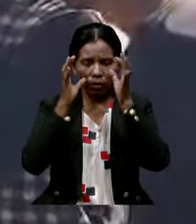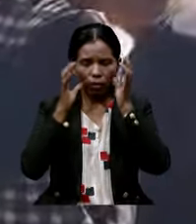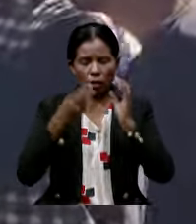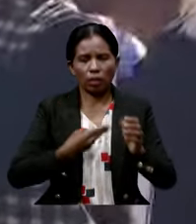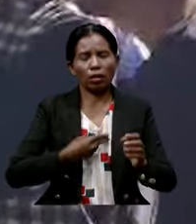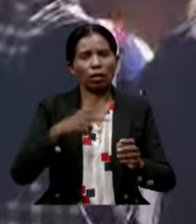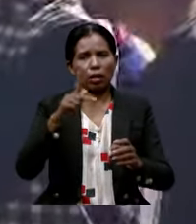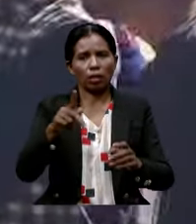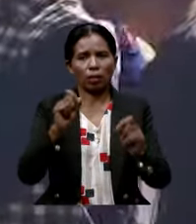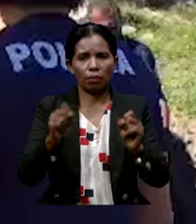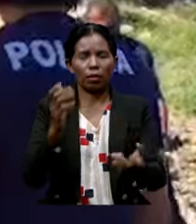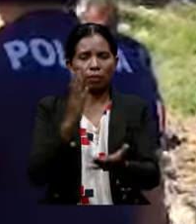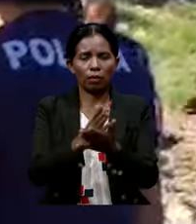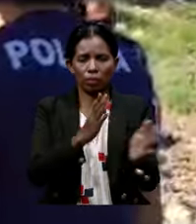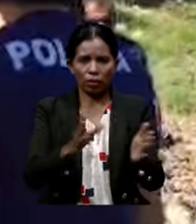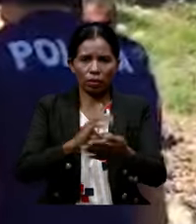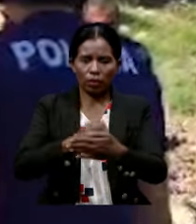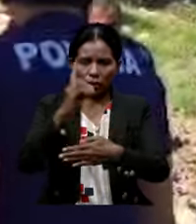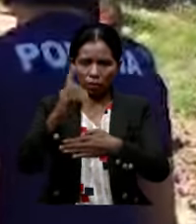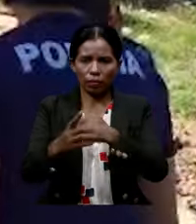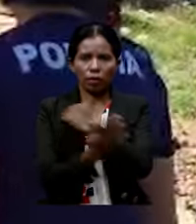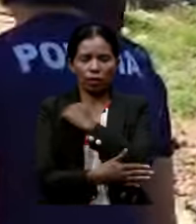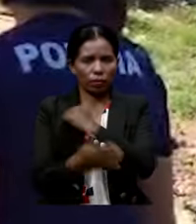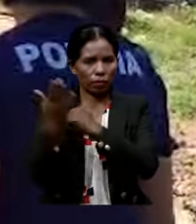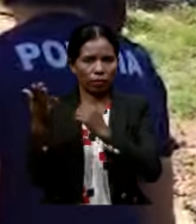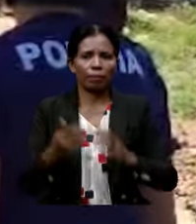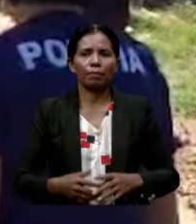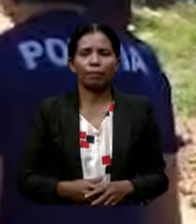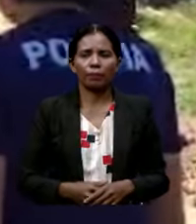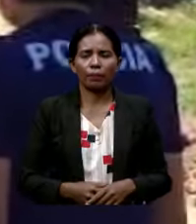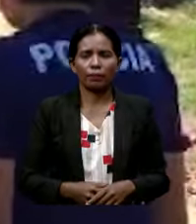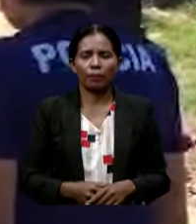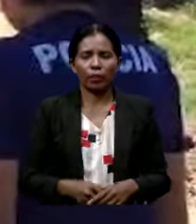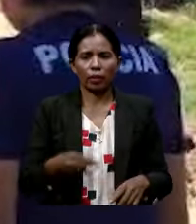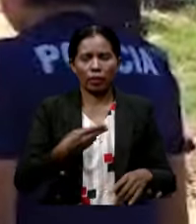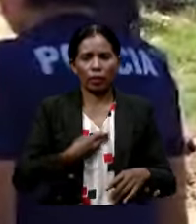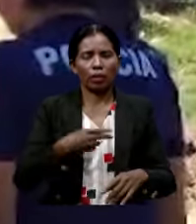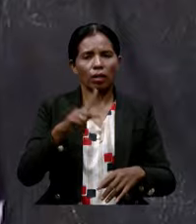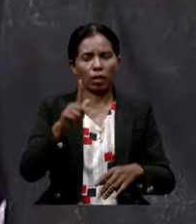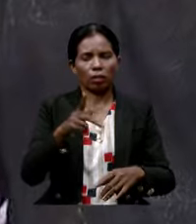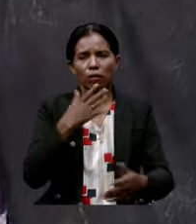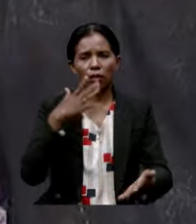ne, tamba vele impede proceso de desenvolvimiento y arreglaran. Gani sana, ne jalok ida, sein,